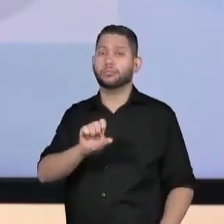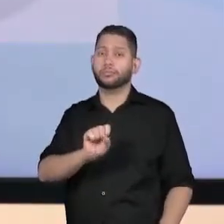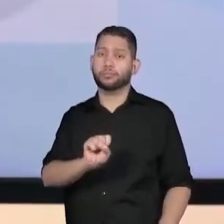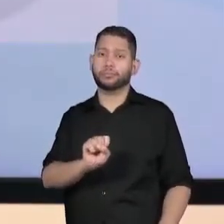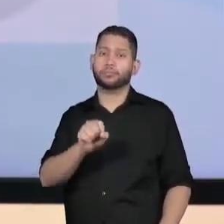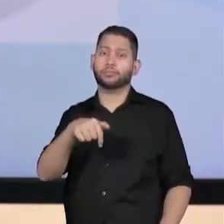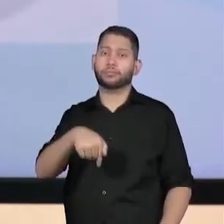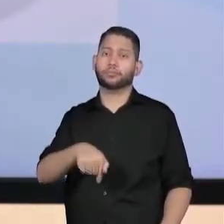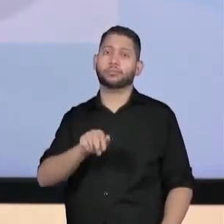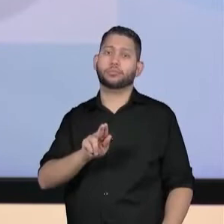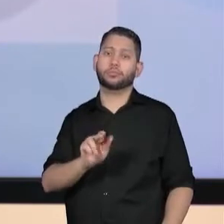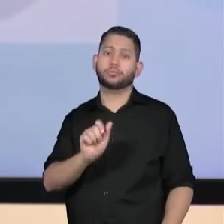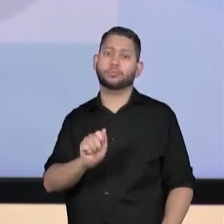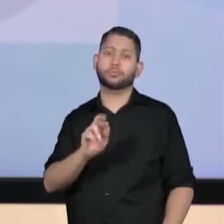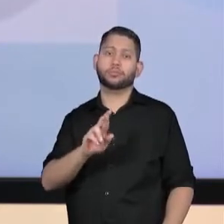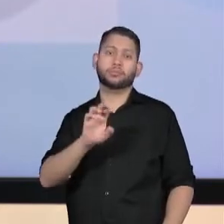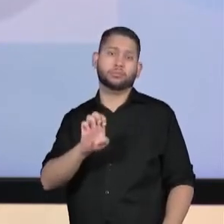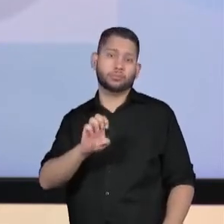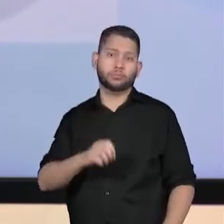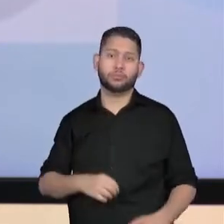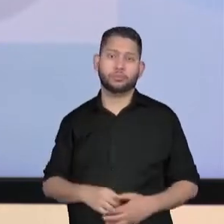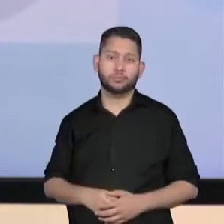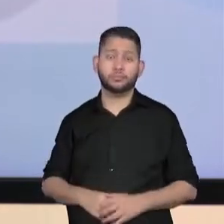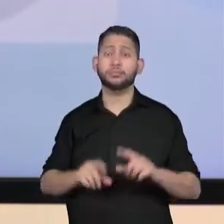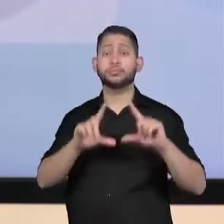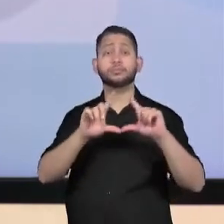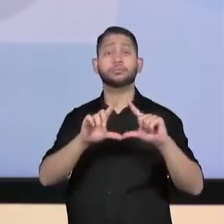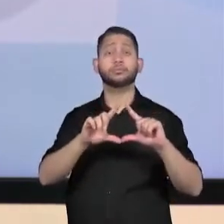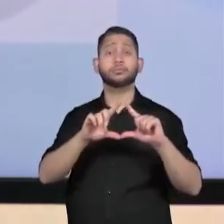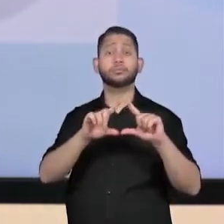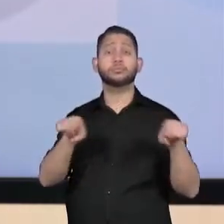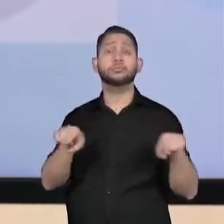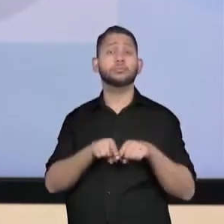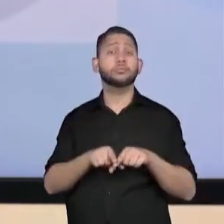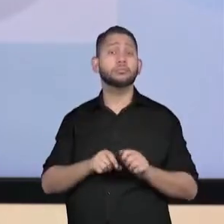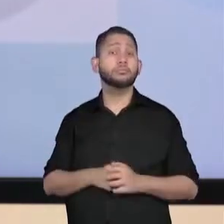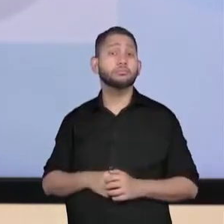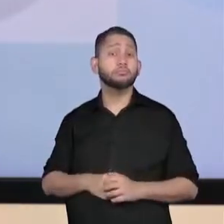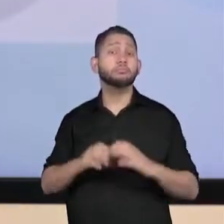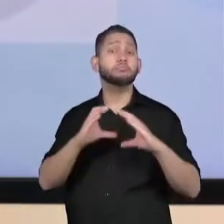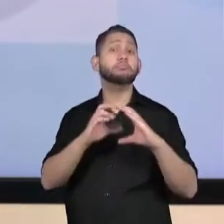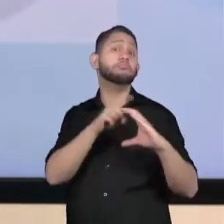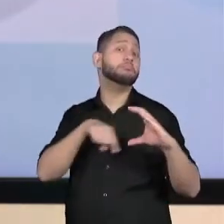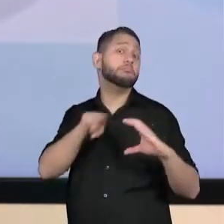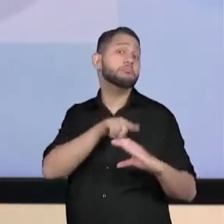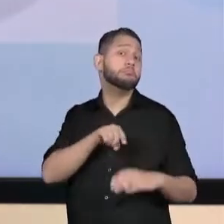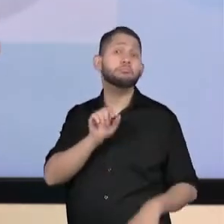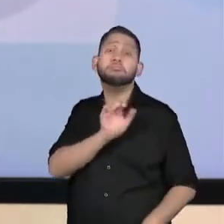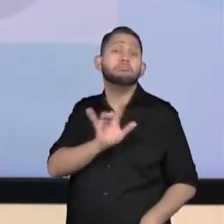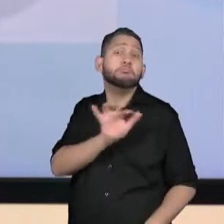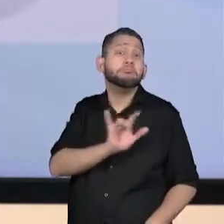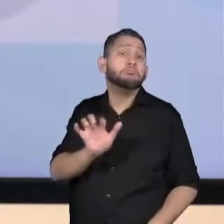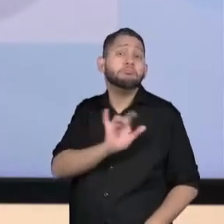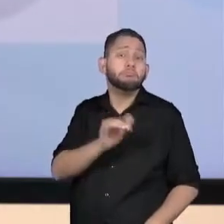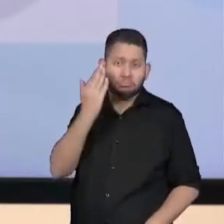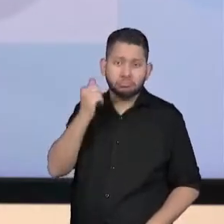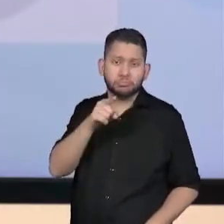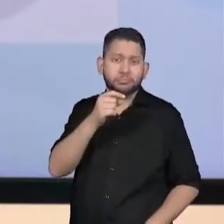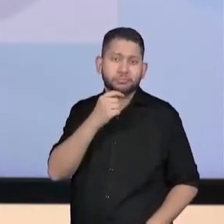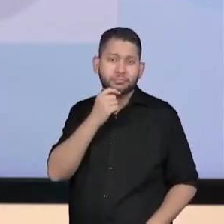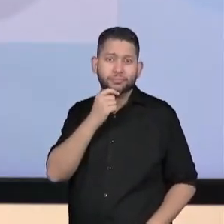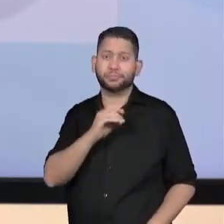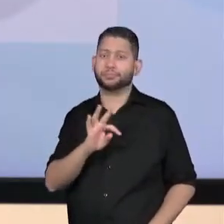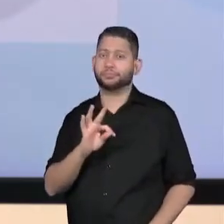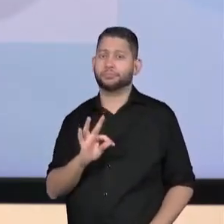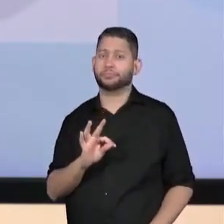very good. E triângulo, como é que eu falo triângulo em inglês? E como é que eu falo círculo? Então, a gente tem